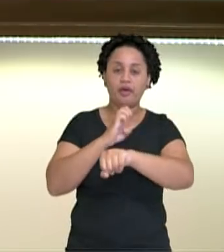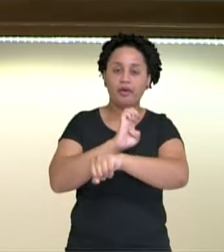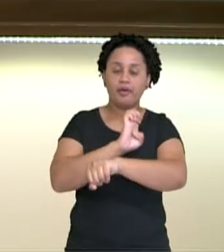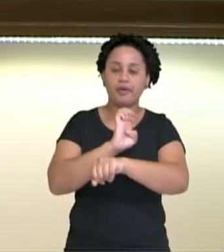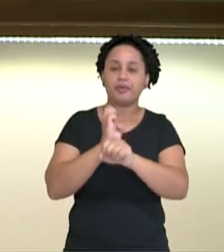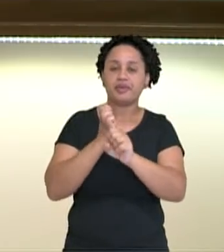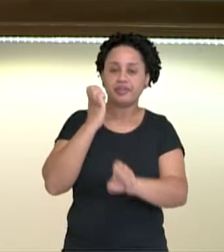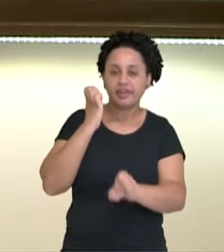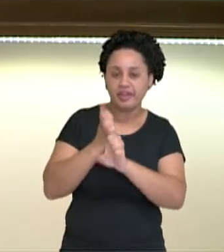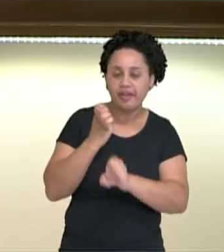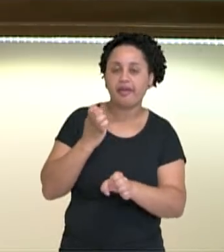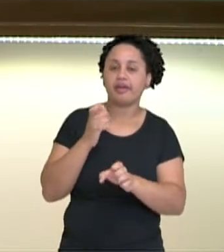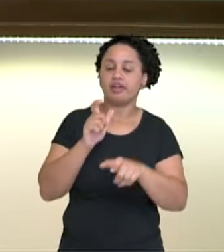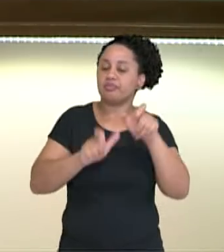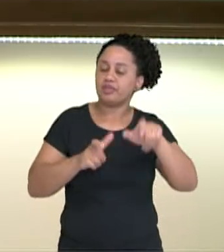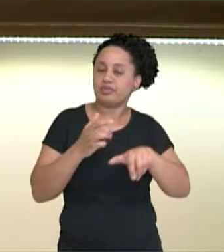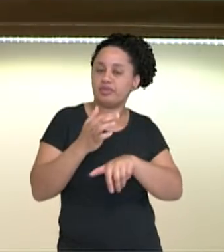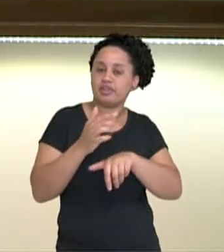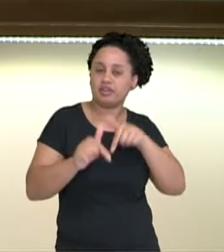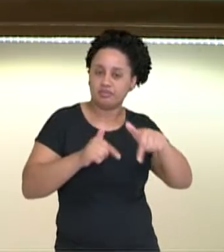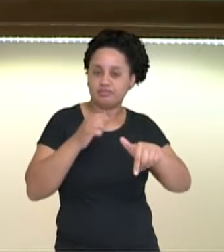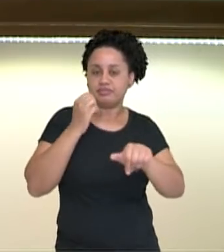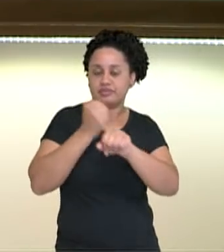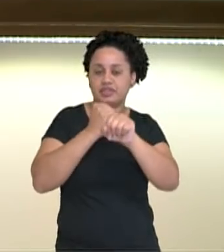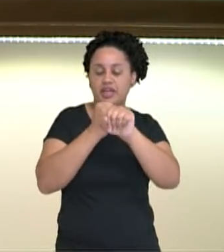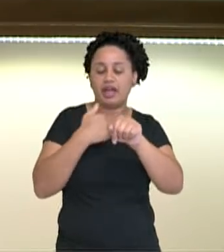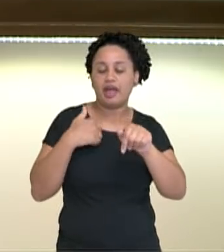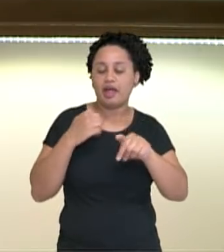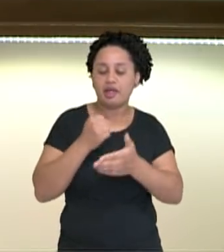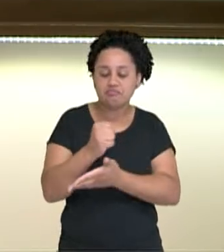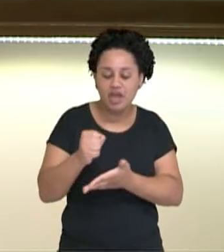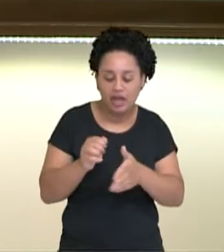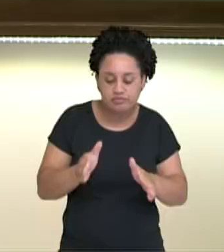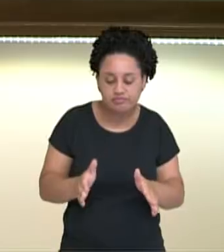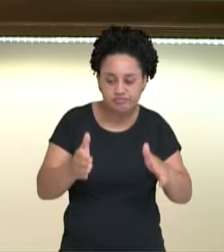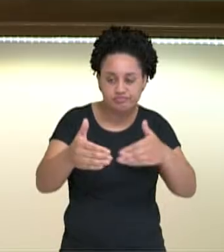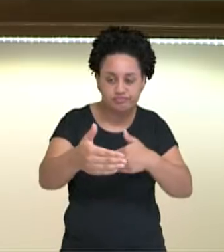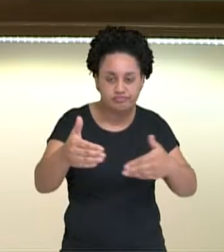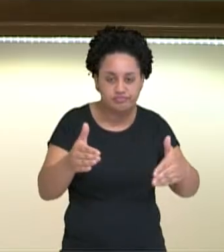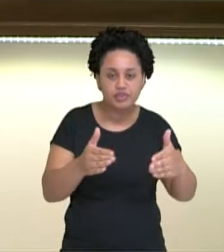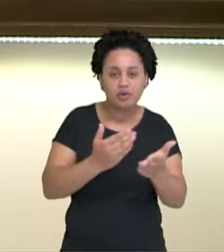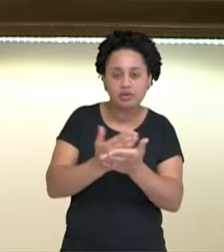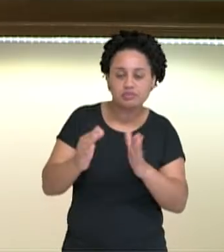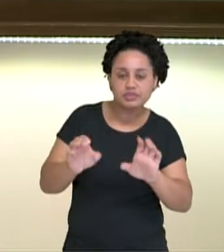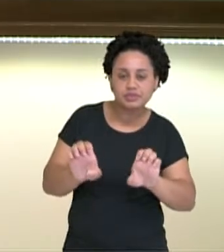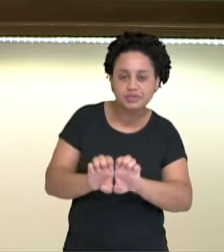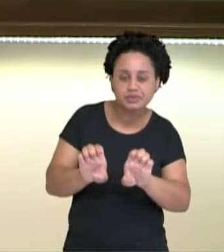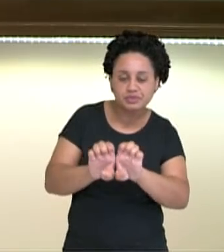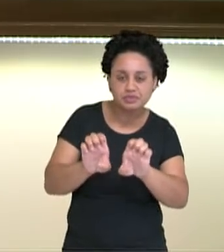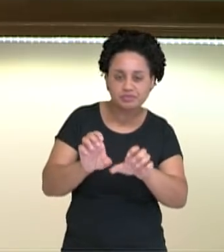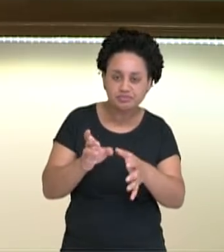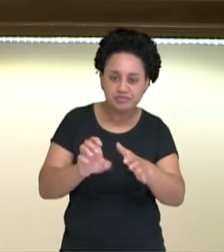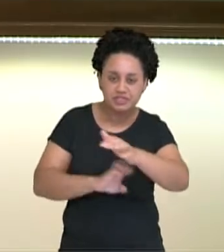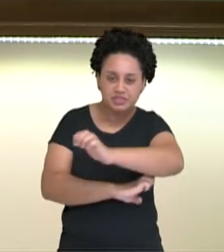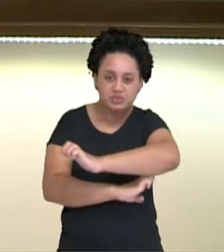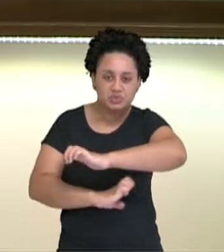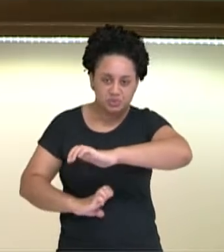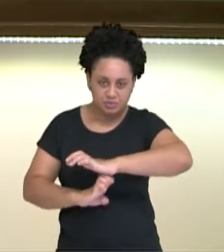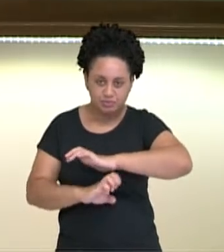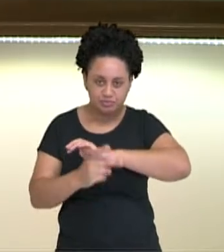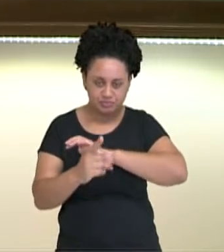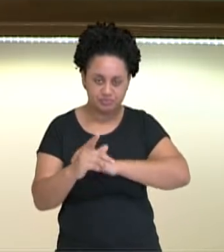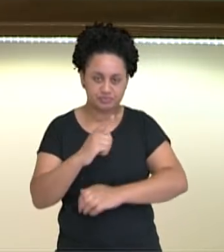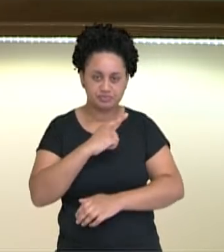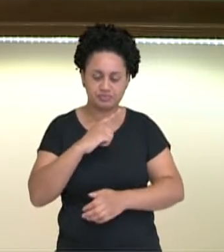do mestre de obras é com a base desse edifício, com a estrutura dela. É exatamente assim com